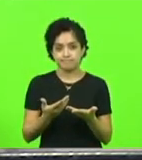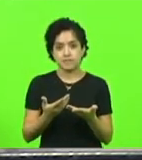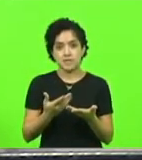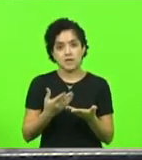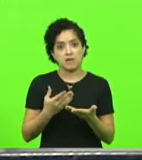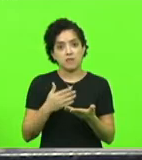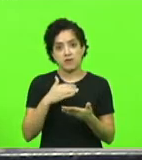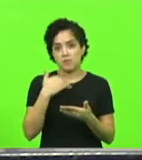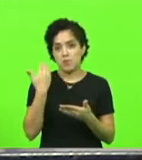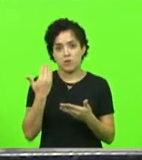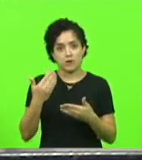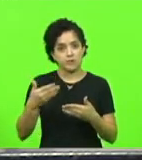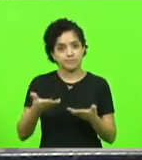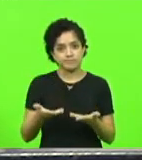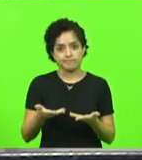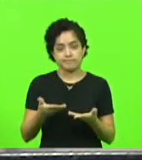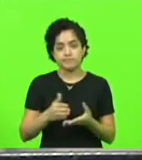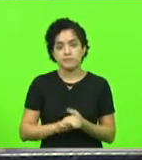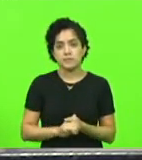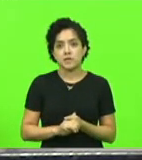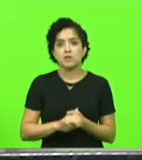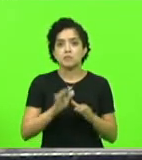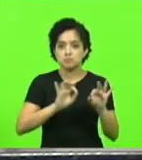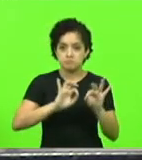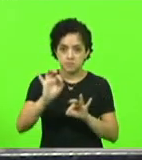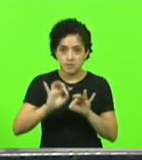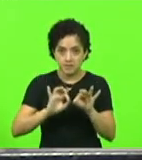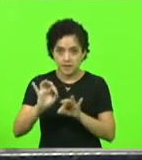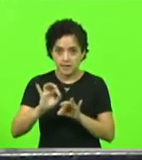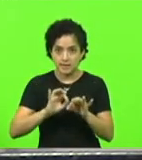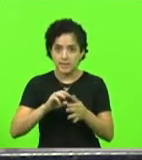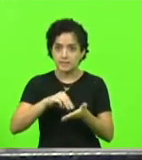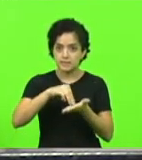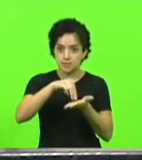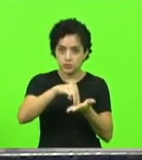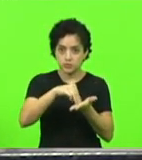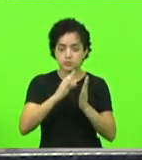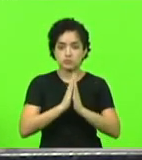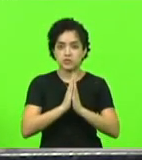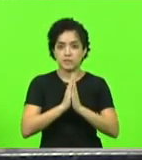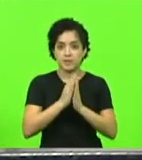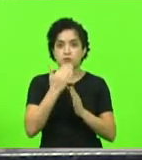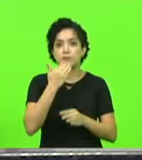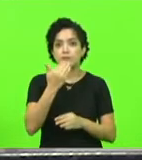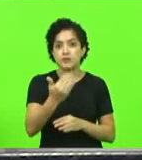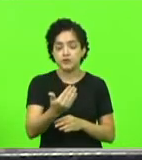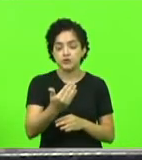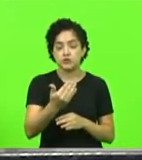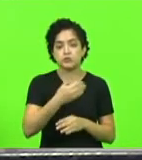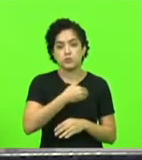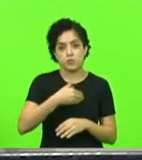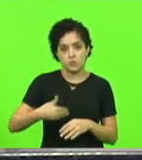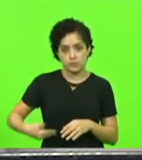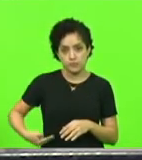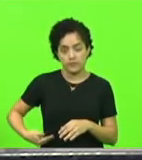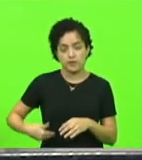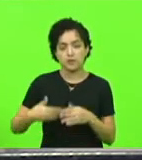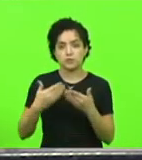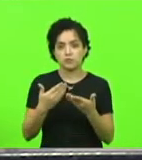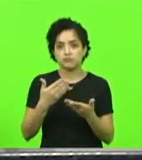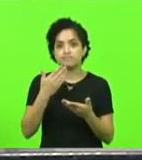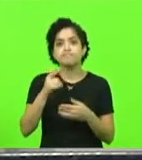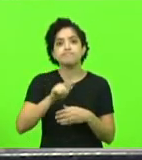nessa rodovia. Por isso que eu fiz essa moção de apelo aqui, solicitando ao governo do Estado. Repito,